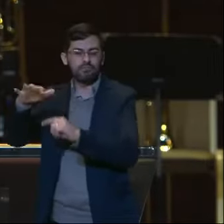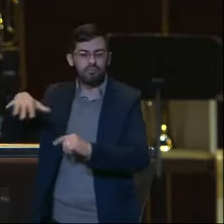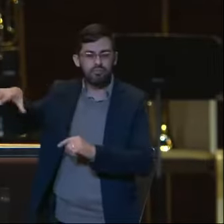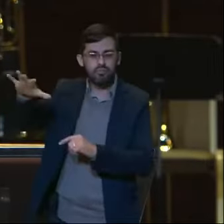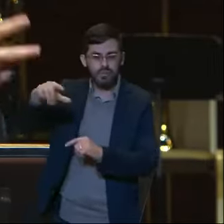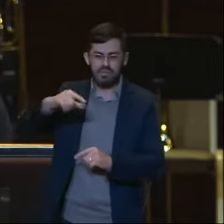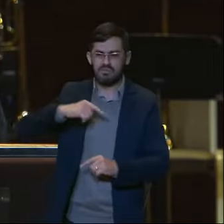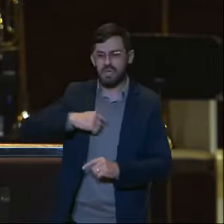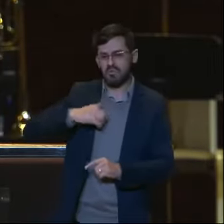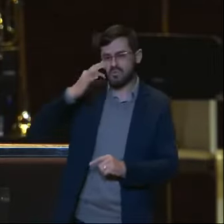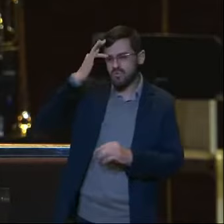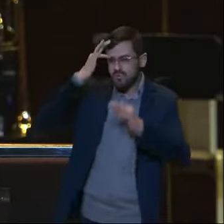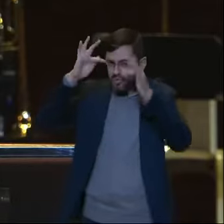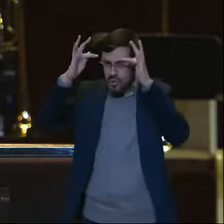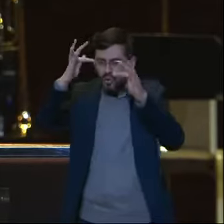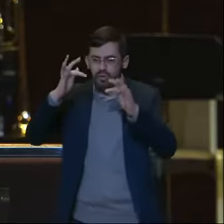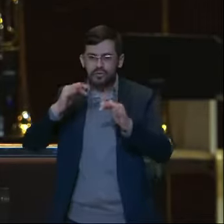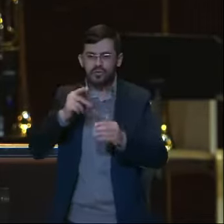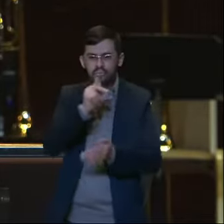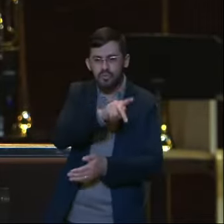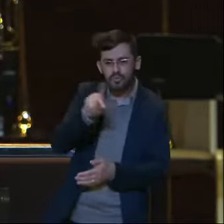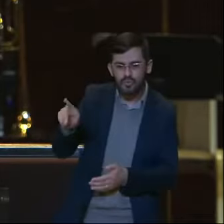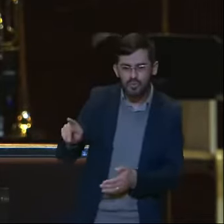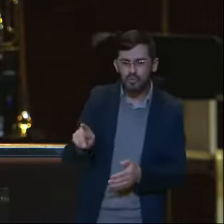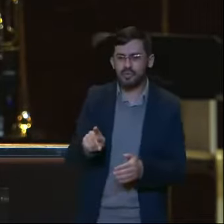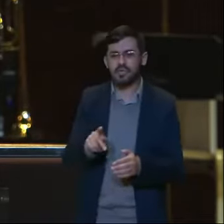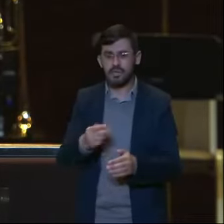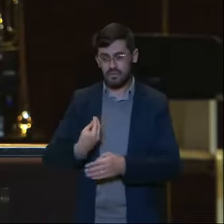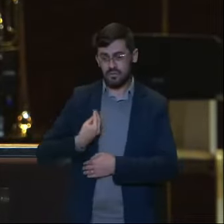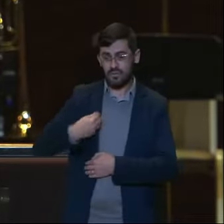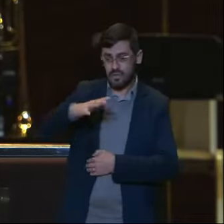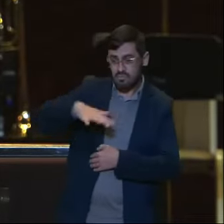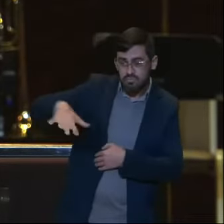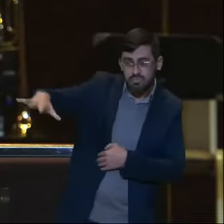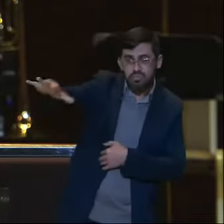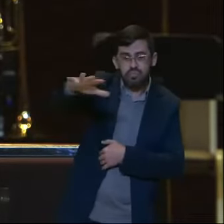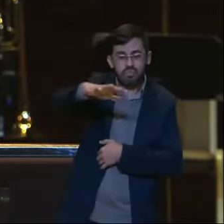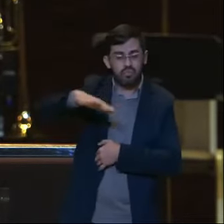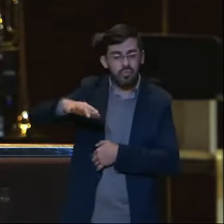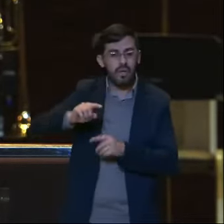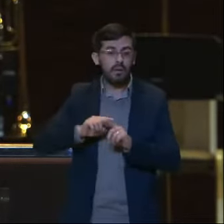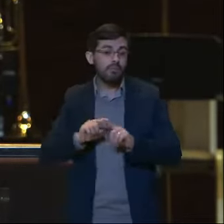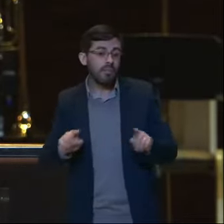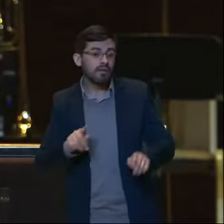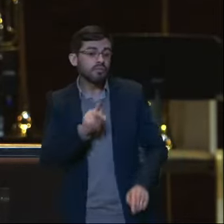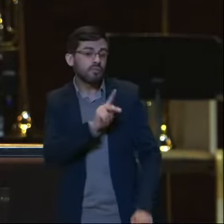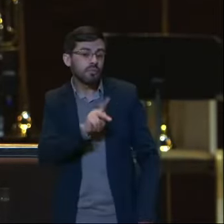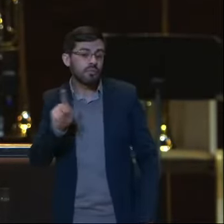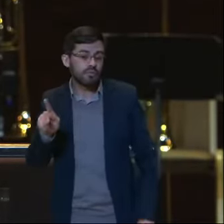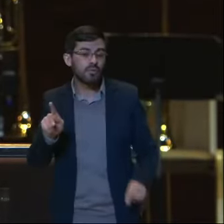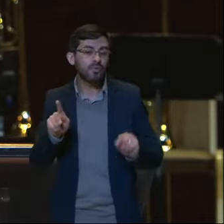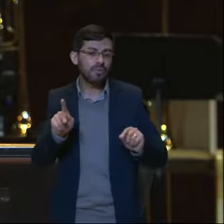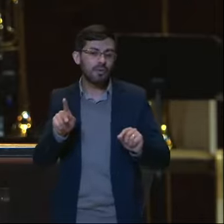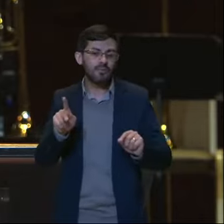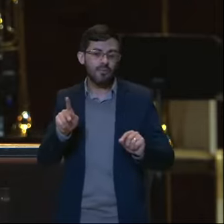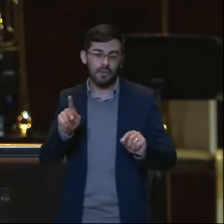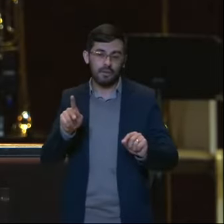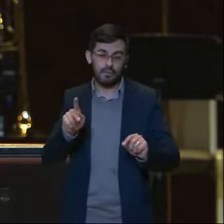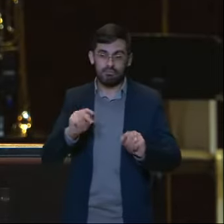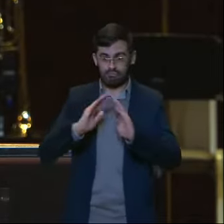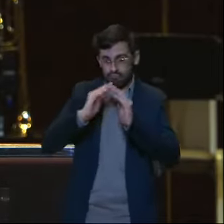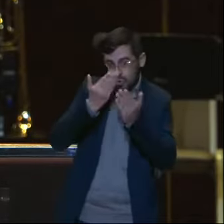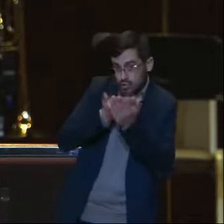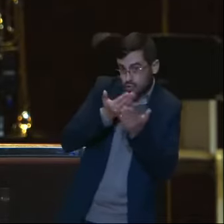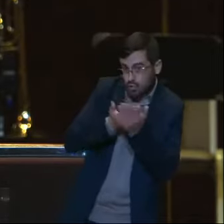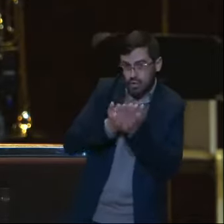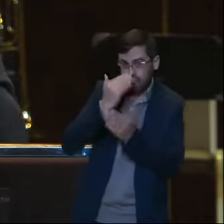muitos filósofos, muitos professores, muitos diplomatas vivem ali. E ali entrou um professor de uma escola renomada dos